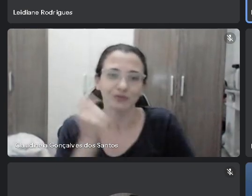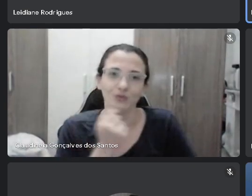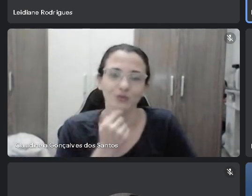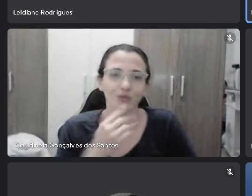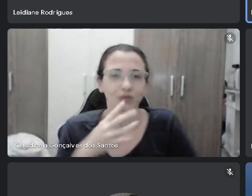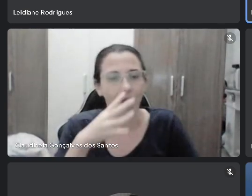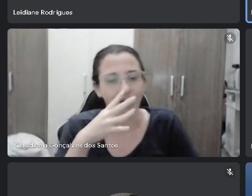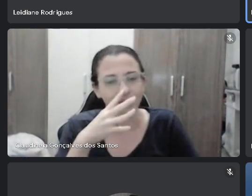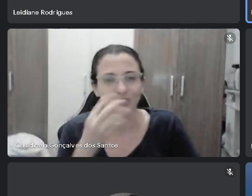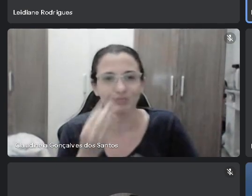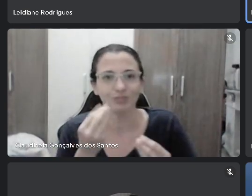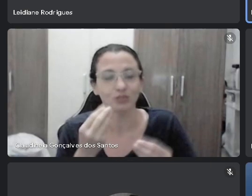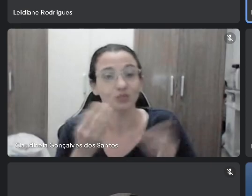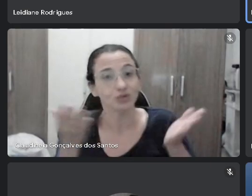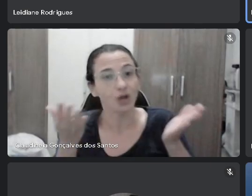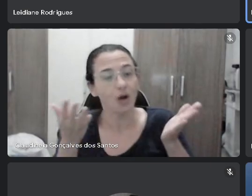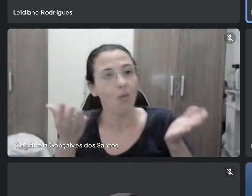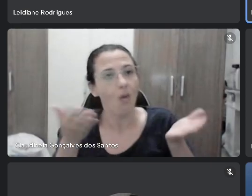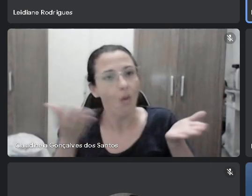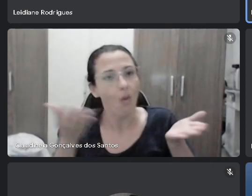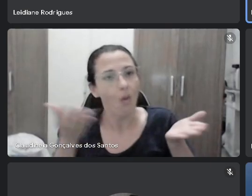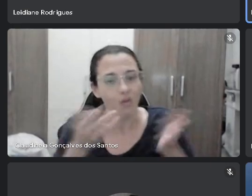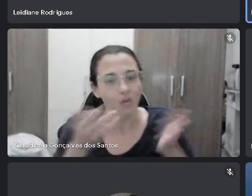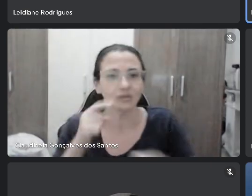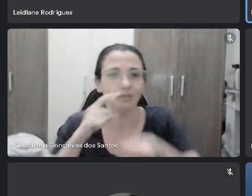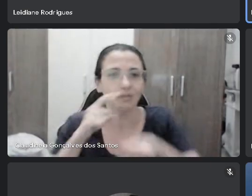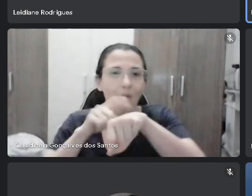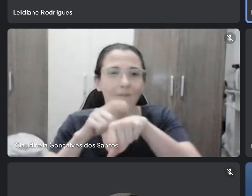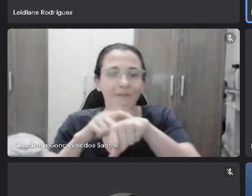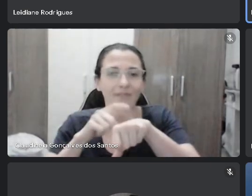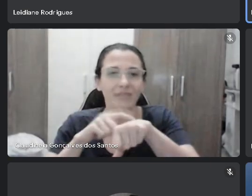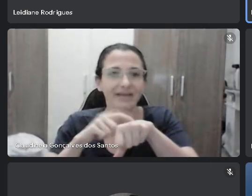dessa luta da comunidade surda. Eu fiquei muito admirada.